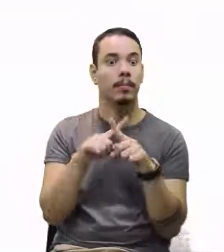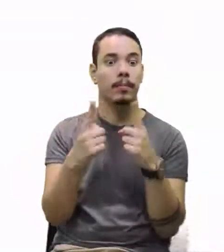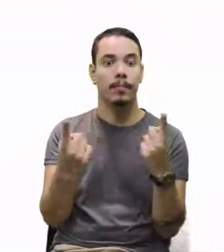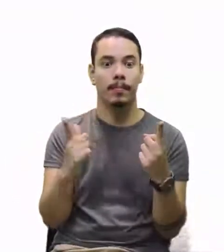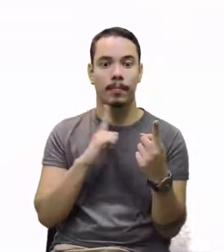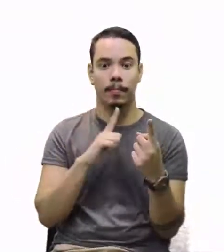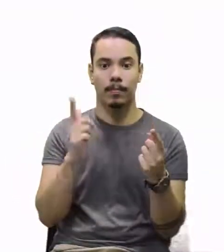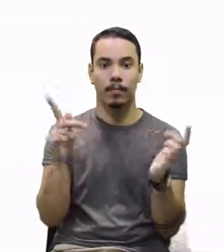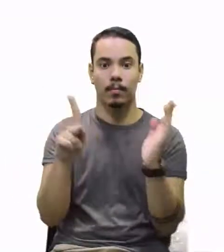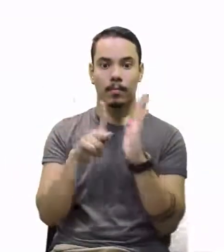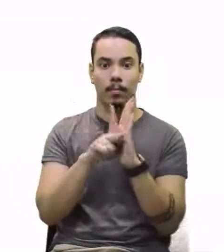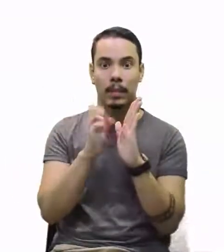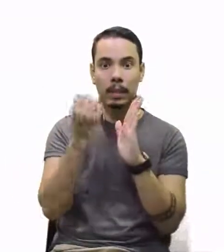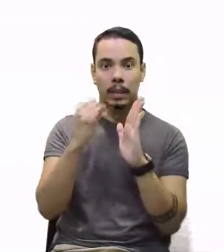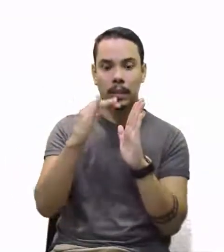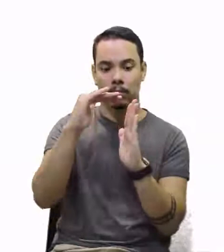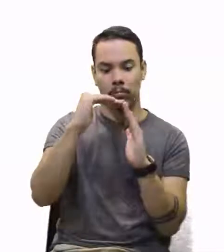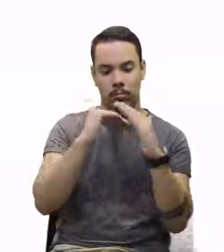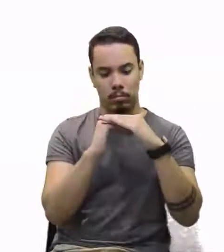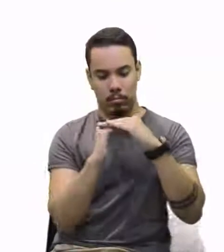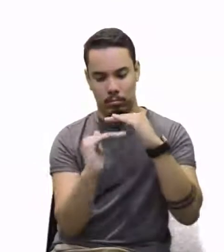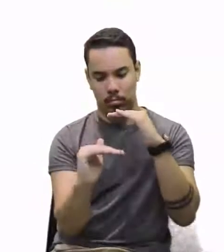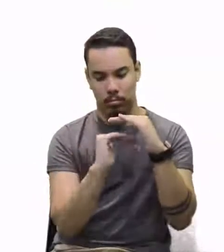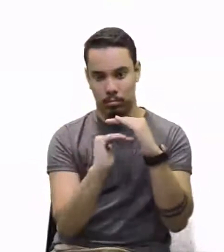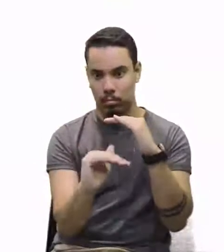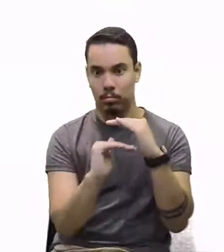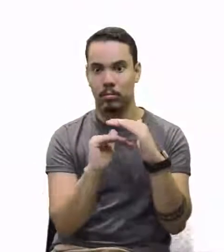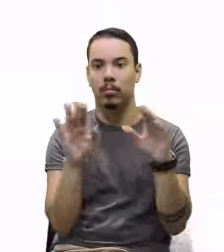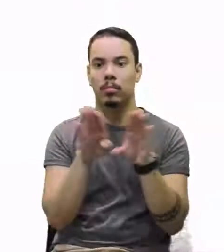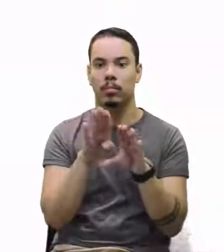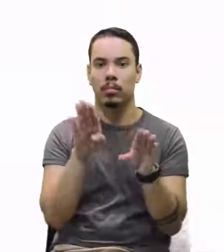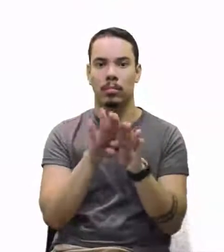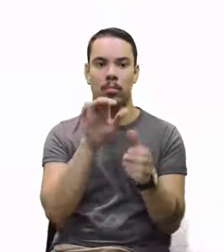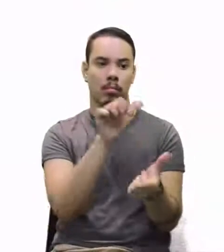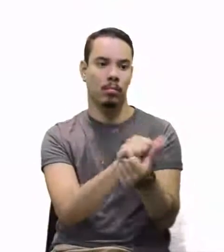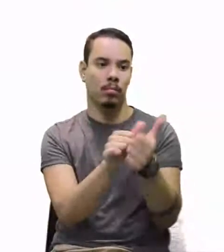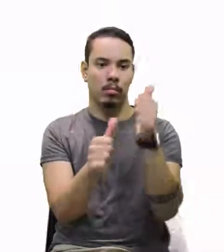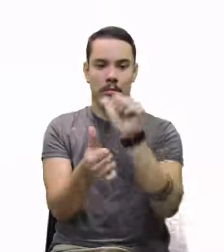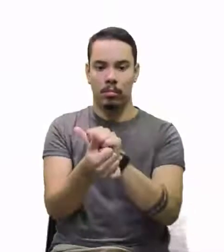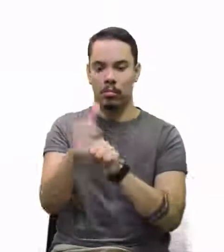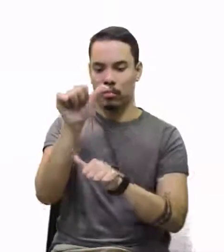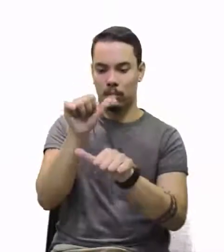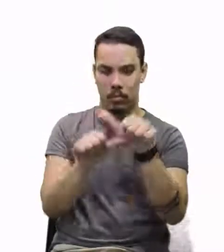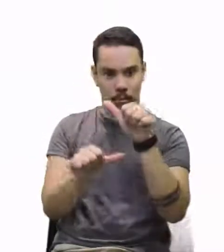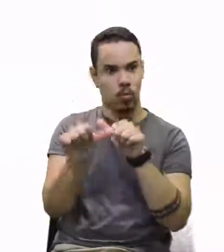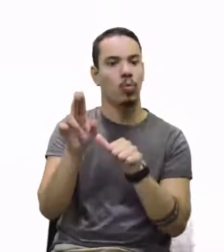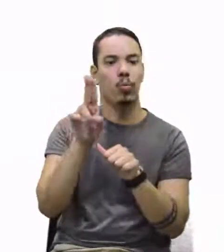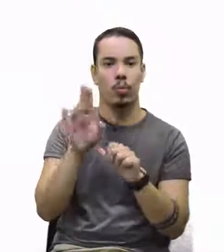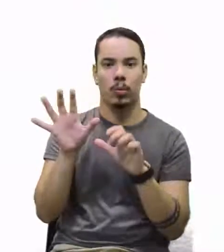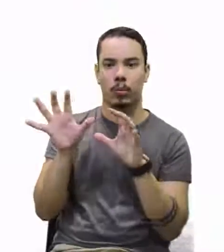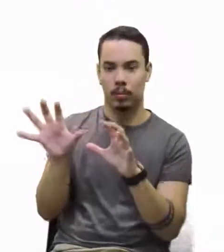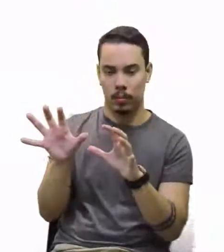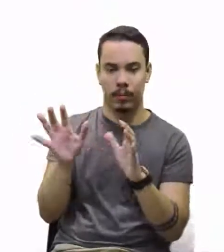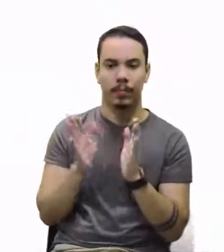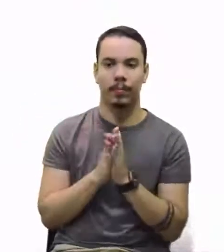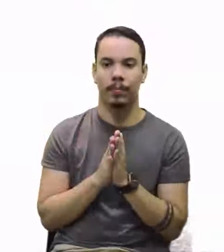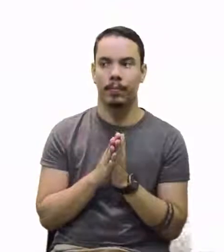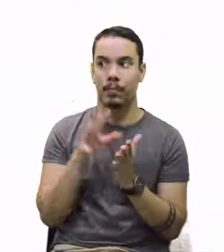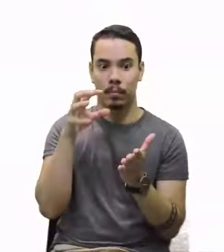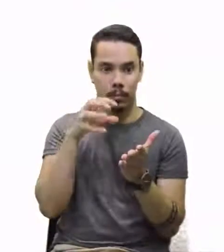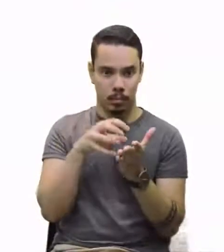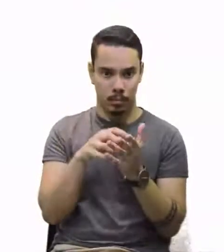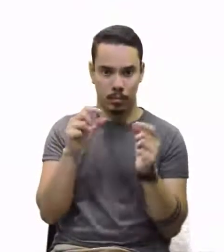de baixa frequência e transformadores também utilizamos esse sistema. O núcleo é feito